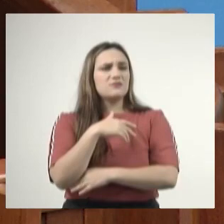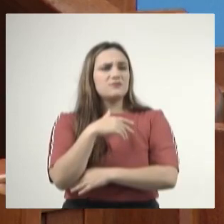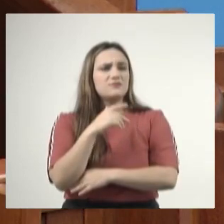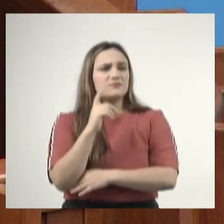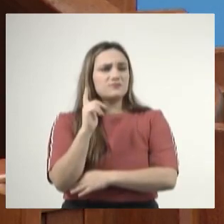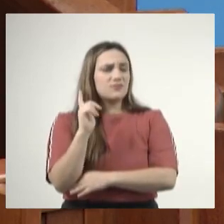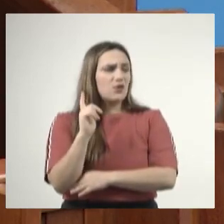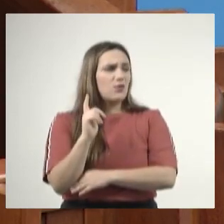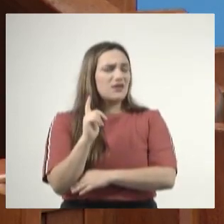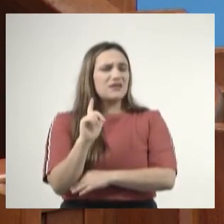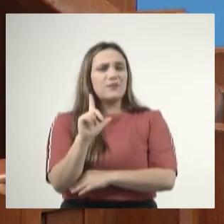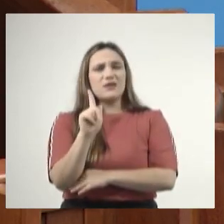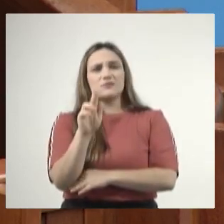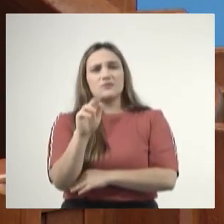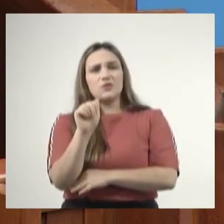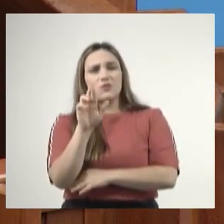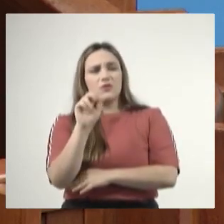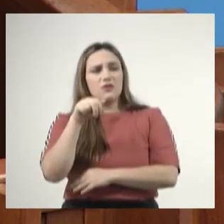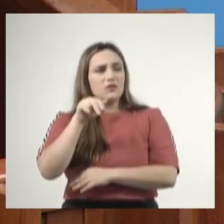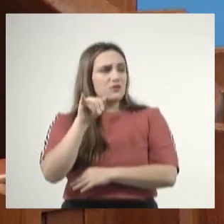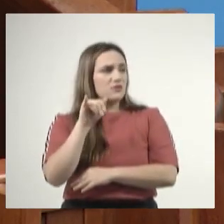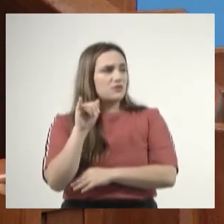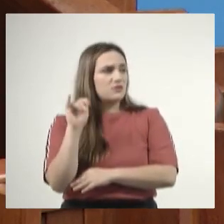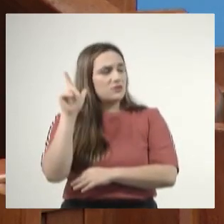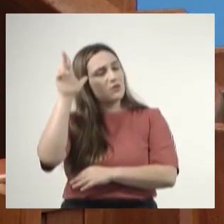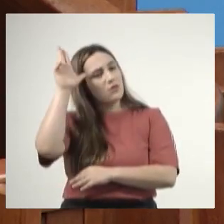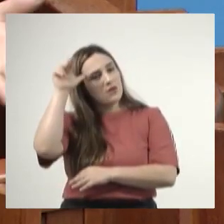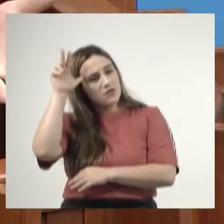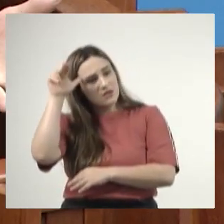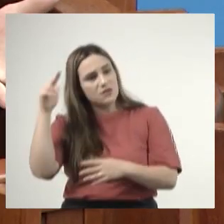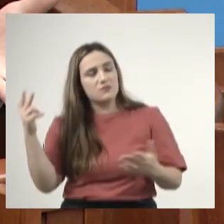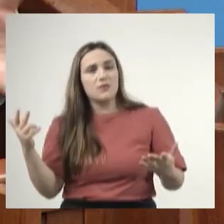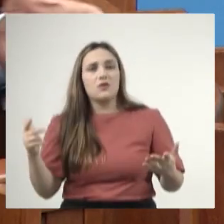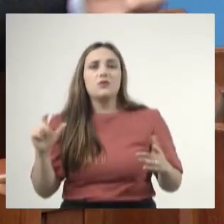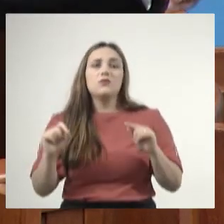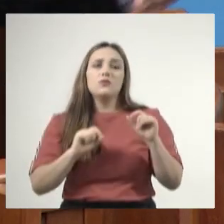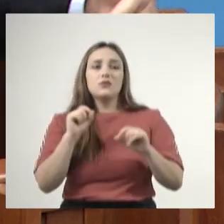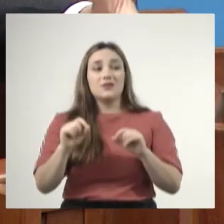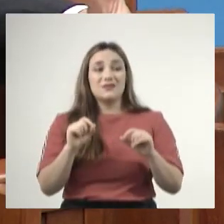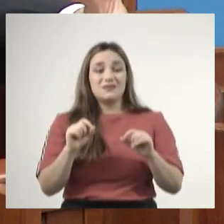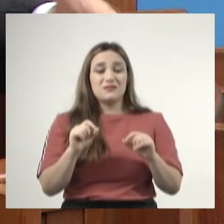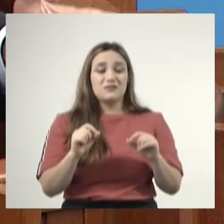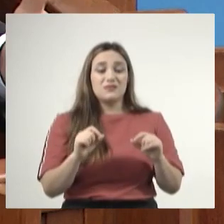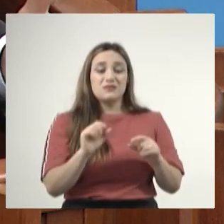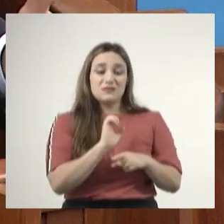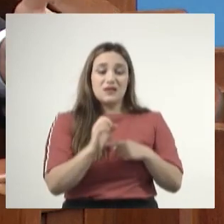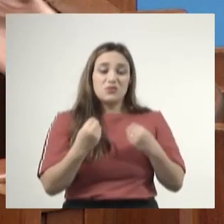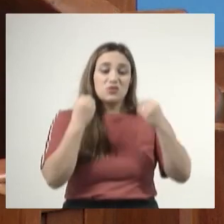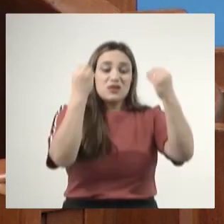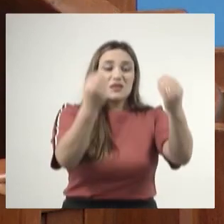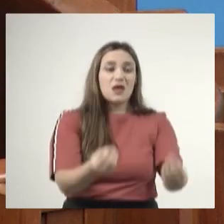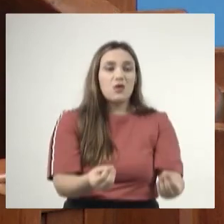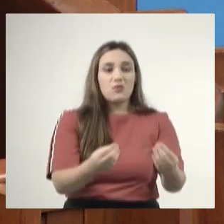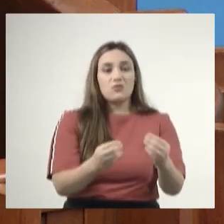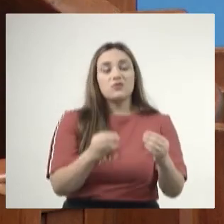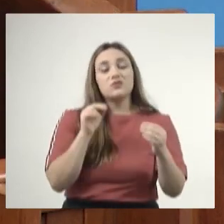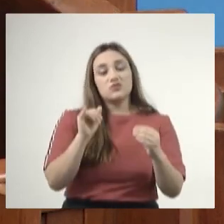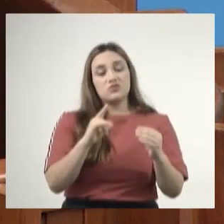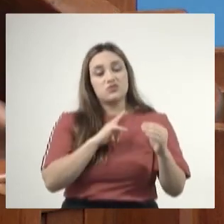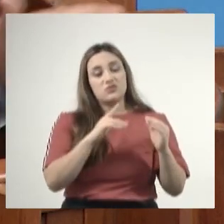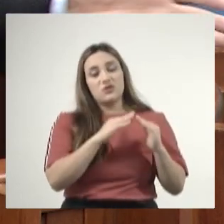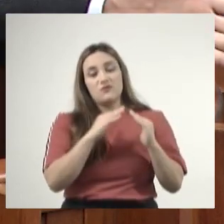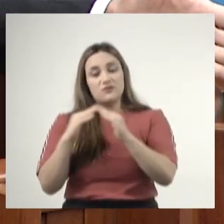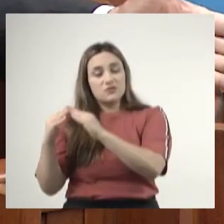lá em Carapó, Taiquê, que o Estado titulou, e os vizinhos, na época, assistiu